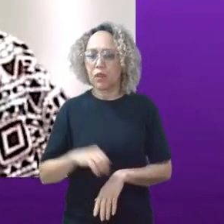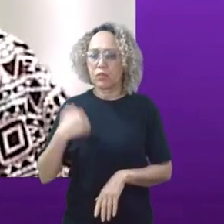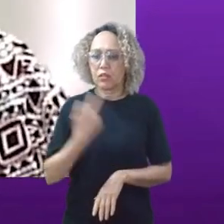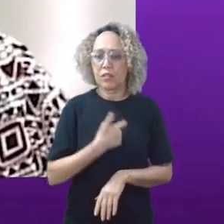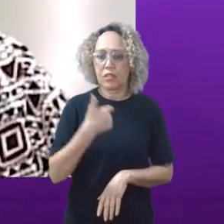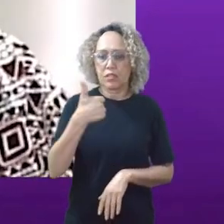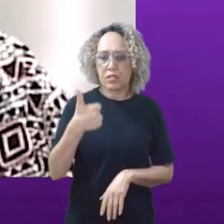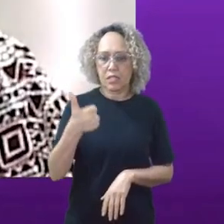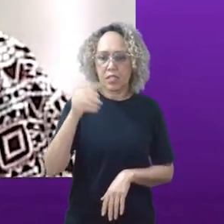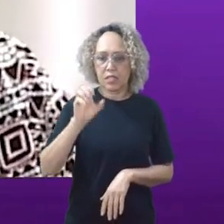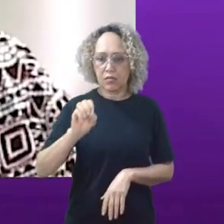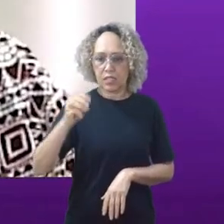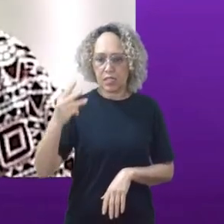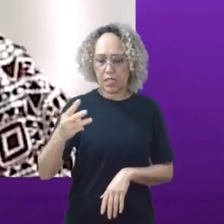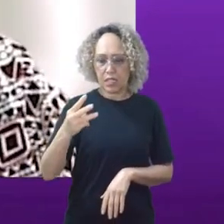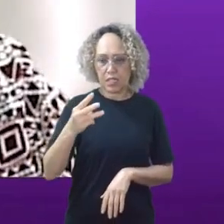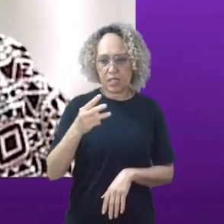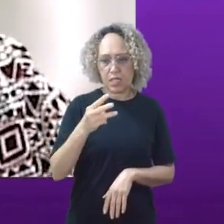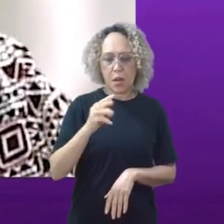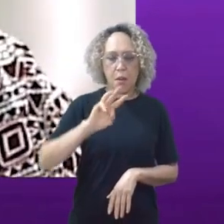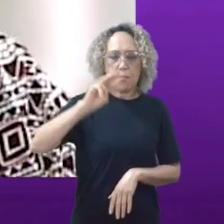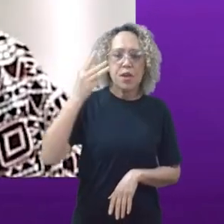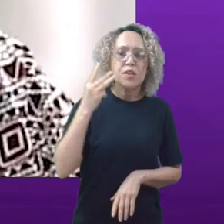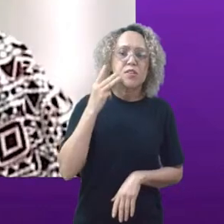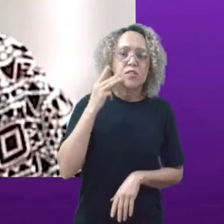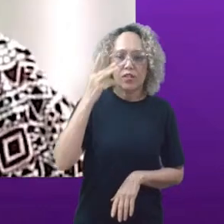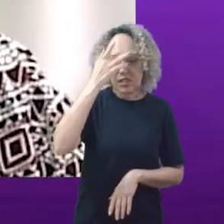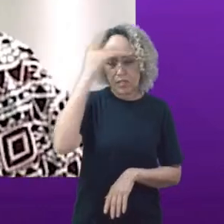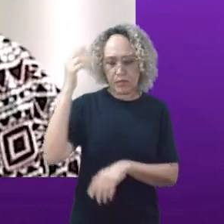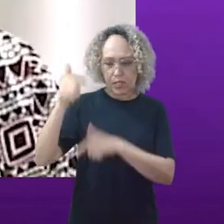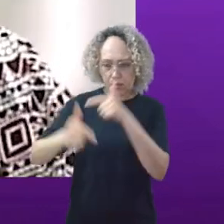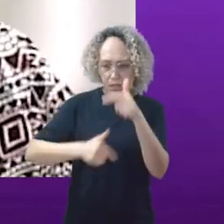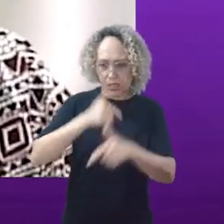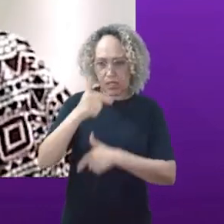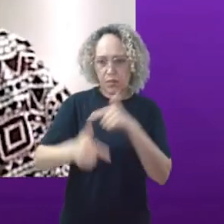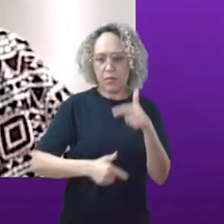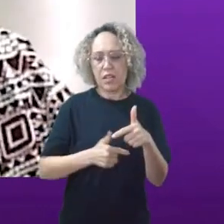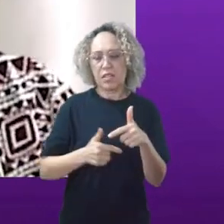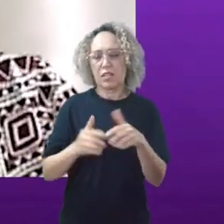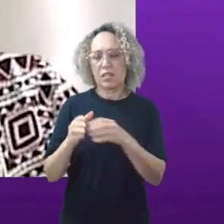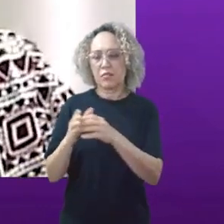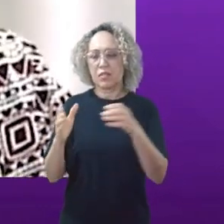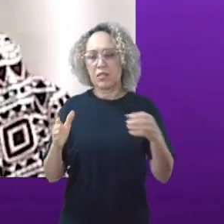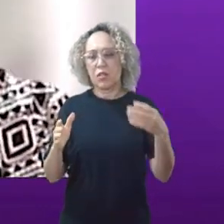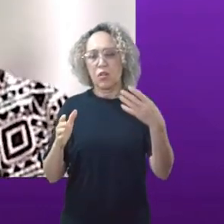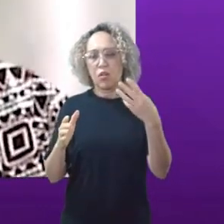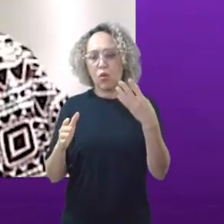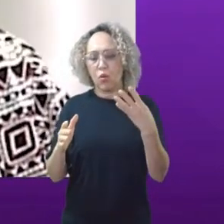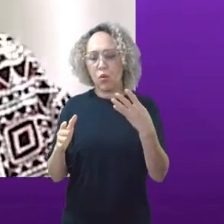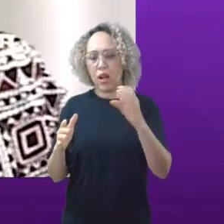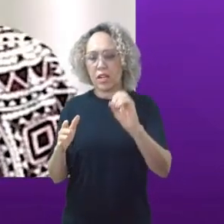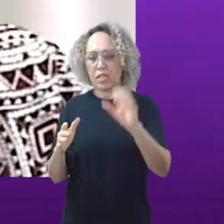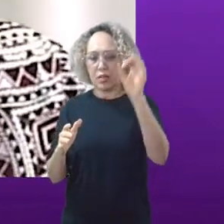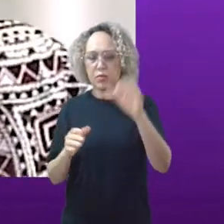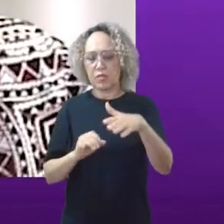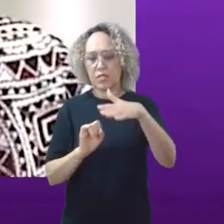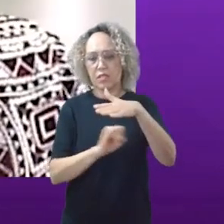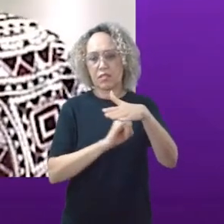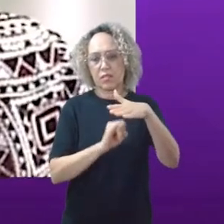103 milhões de ocupados, cerca de 40% estão em alguma situação de